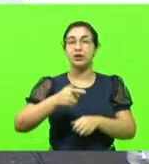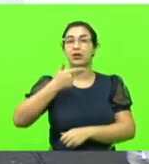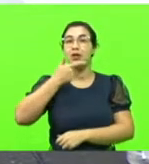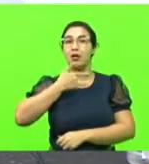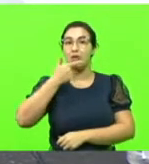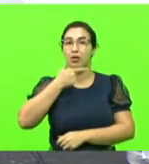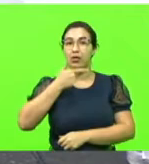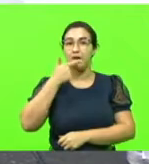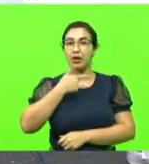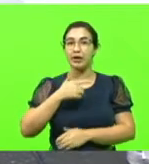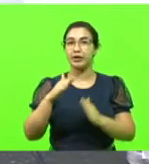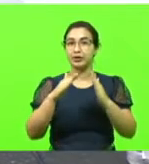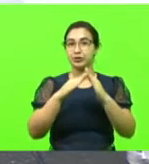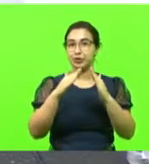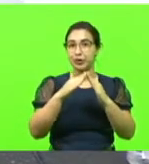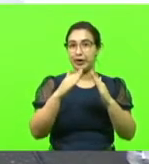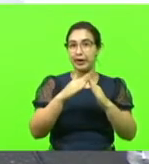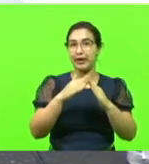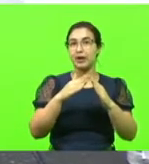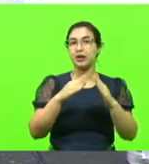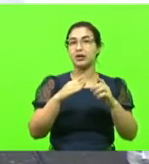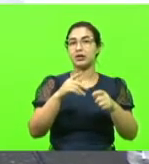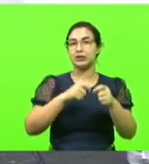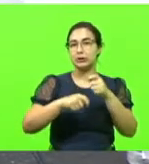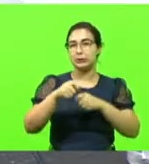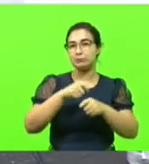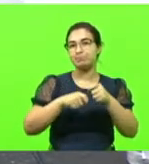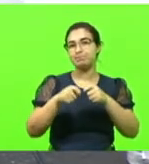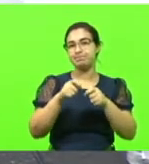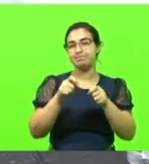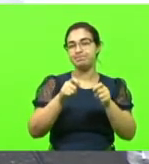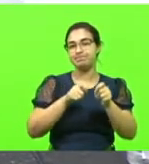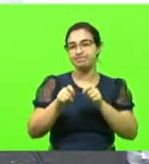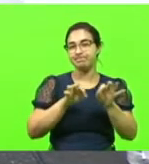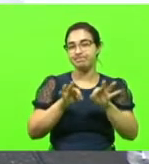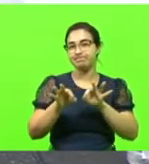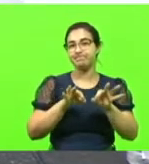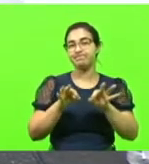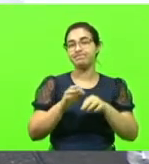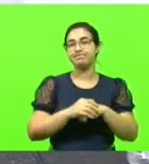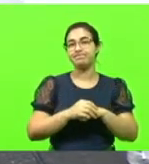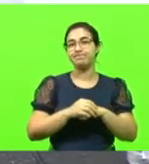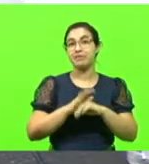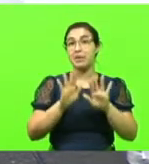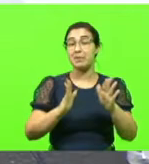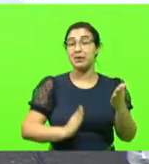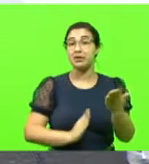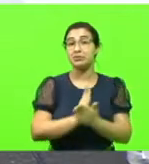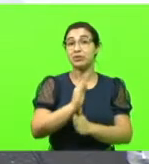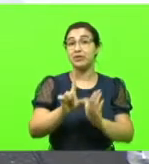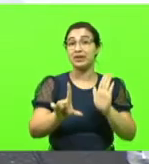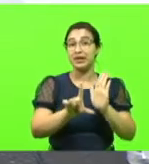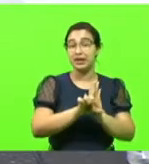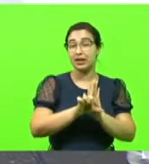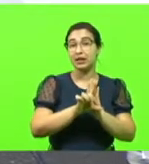o queijo artesanal. Nós não aprovamos, deputado João Amin, não foi aprovado aqui, apenas uma lei que